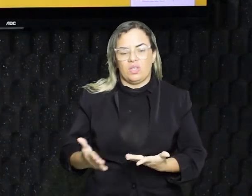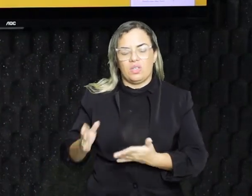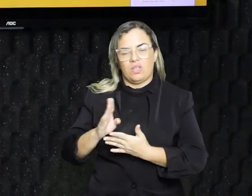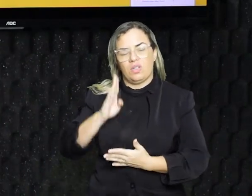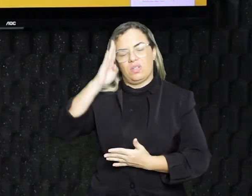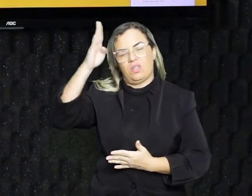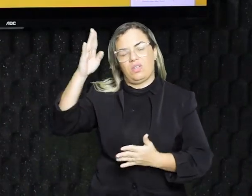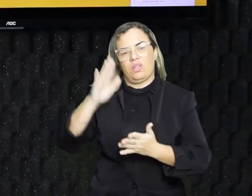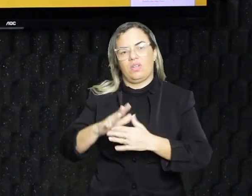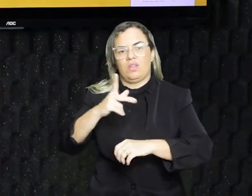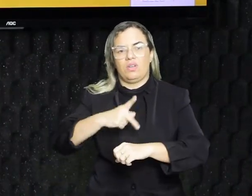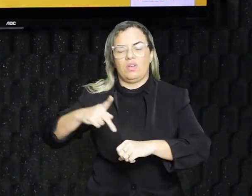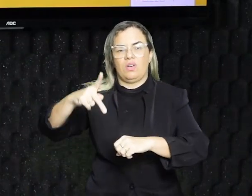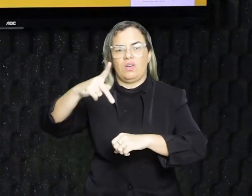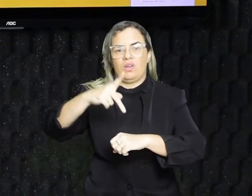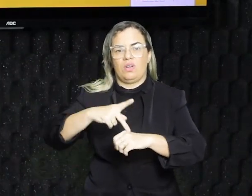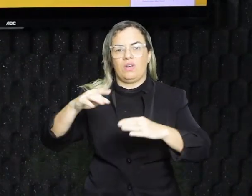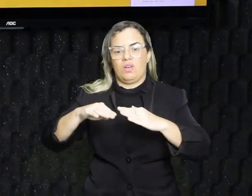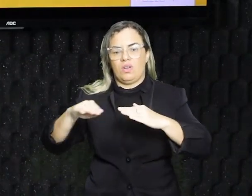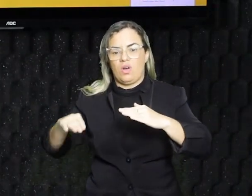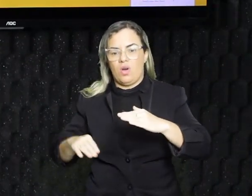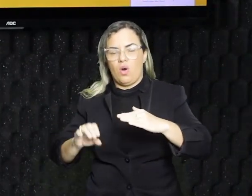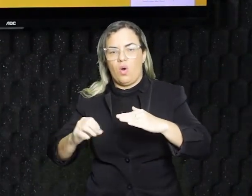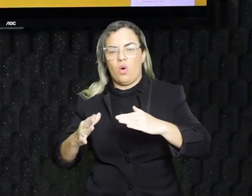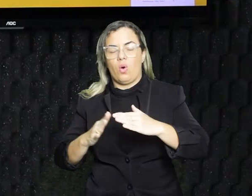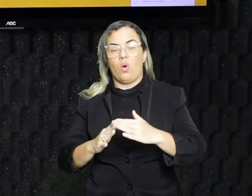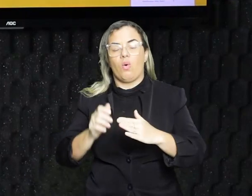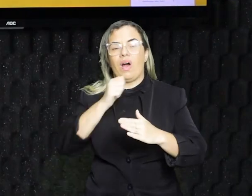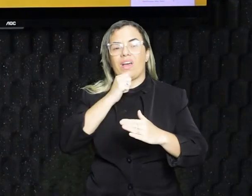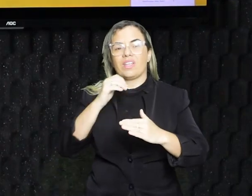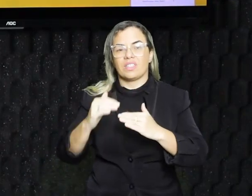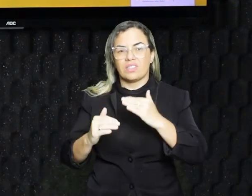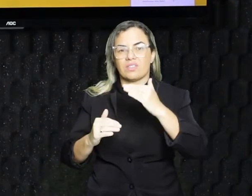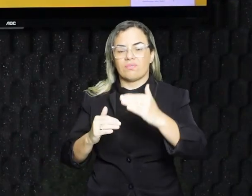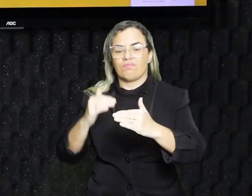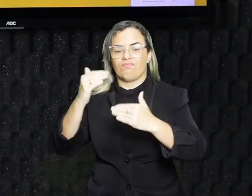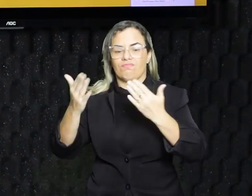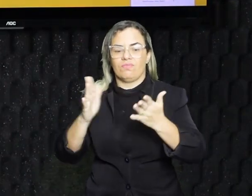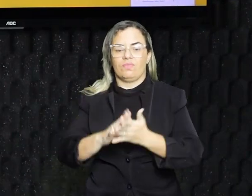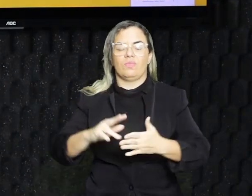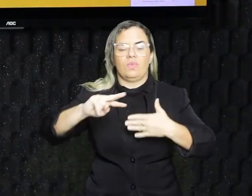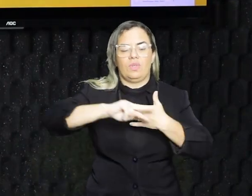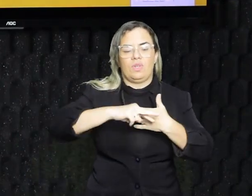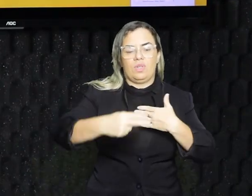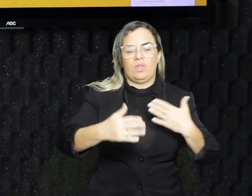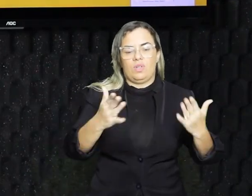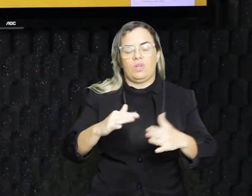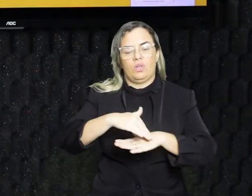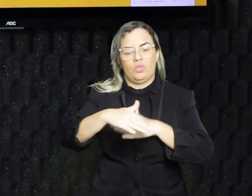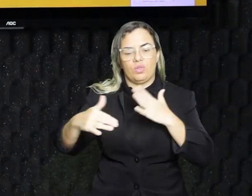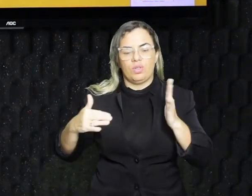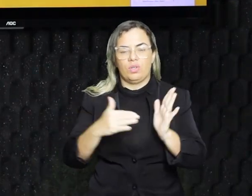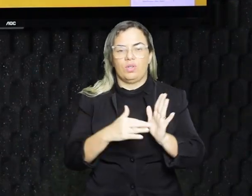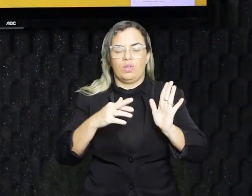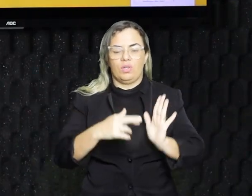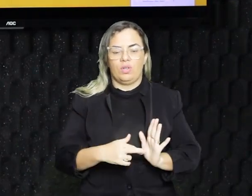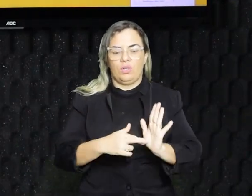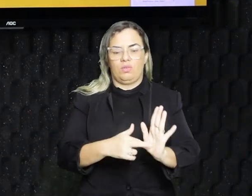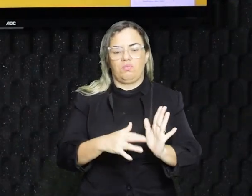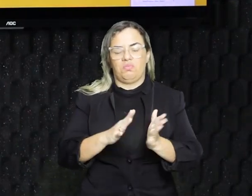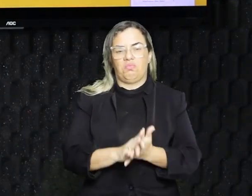países subdesenvolvidos ou emergentes como o nosso. Consequência disso tudo, Marcos, elas vão representar uma